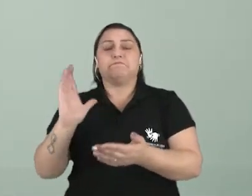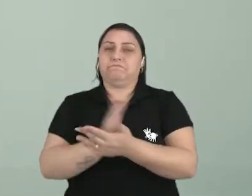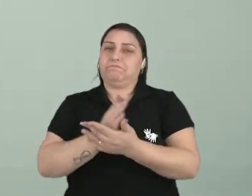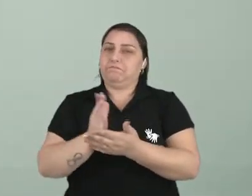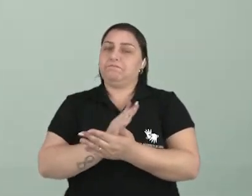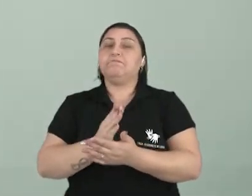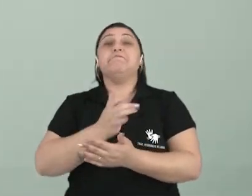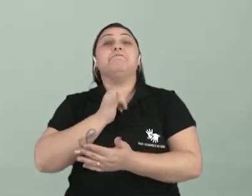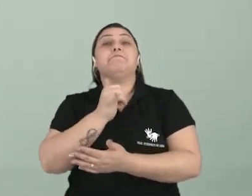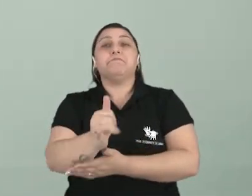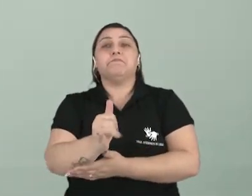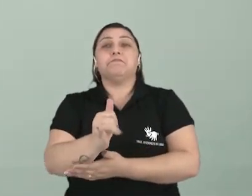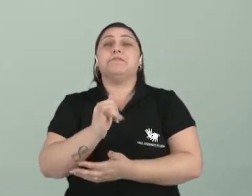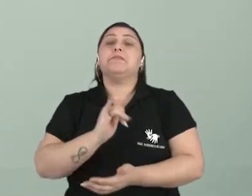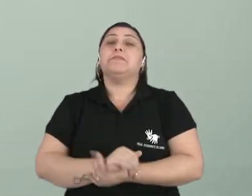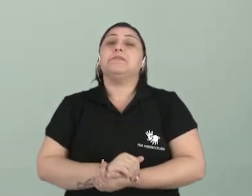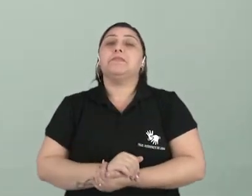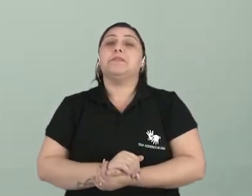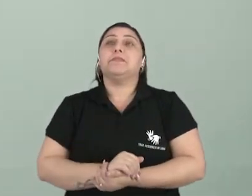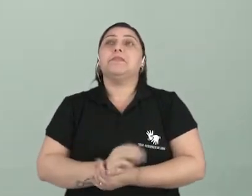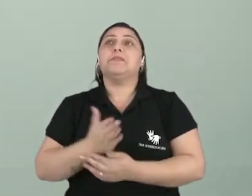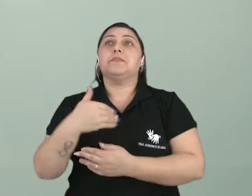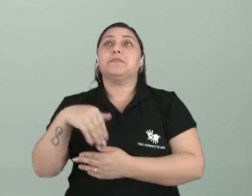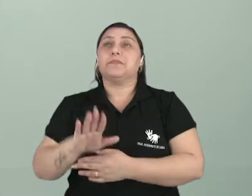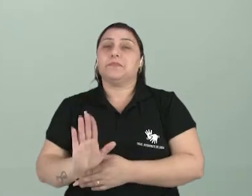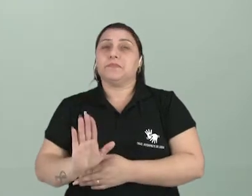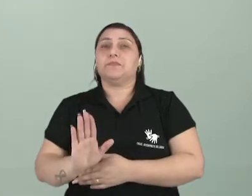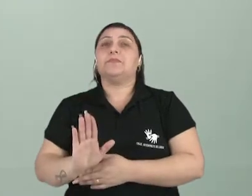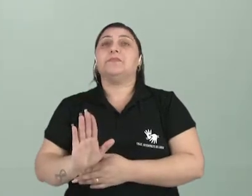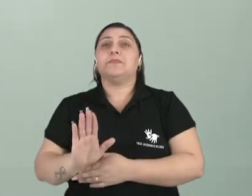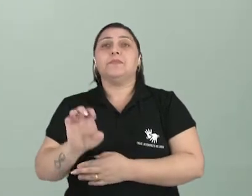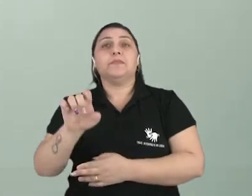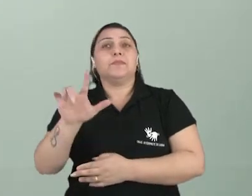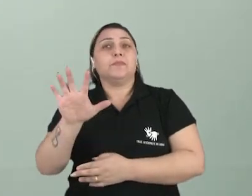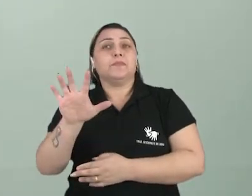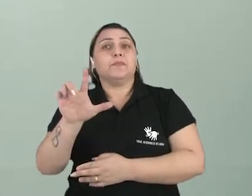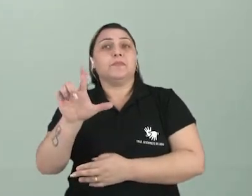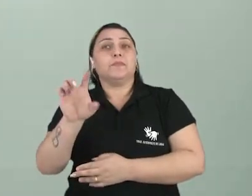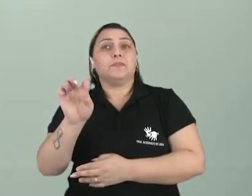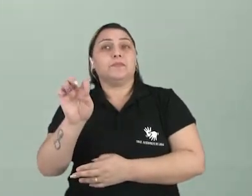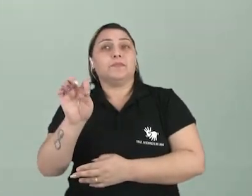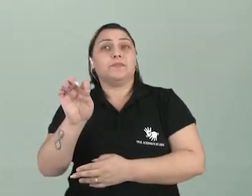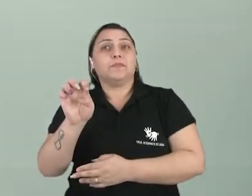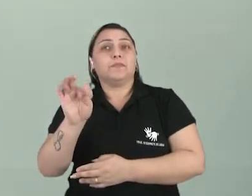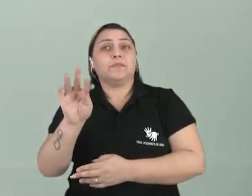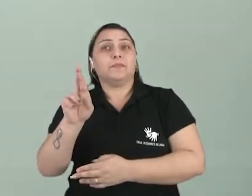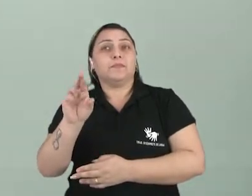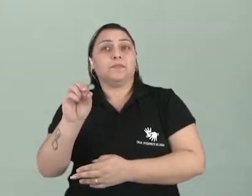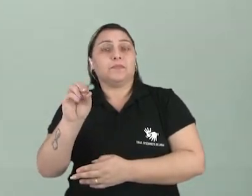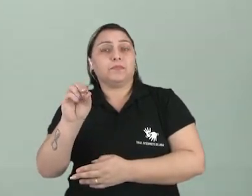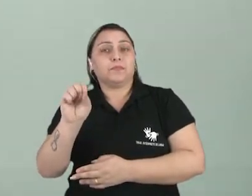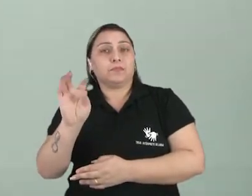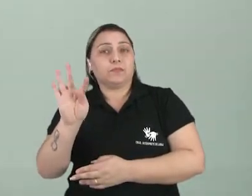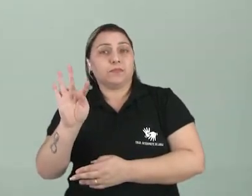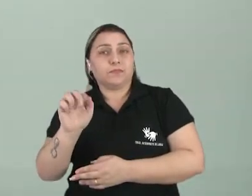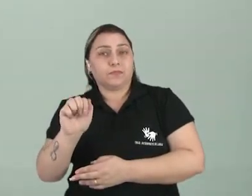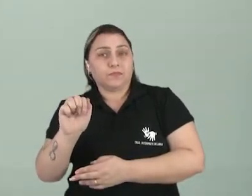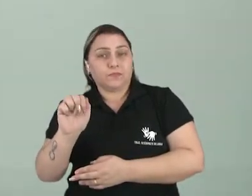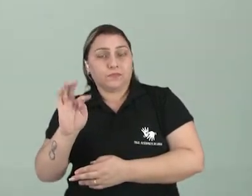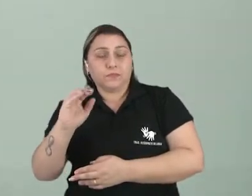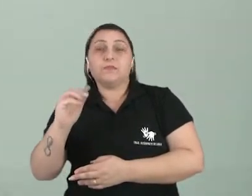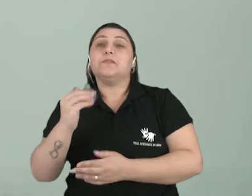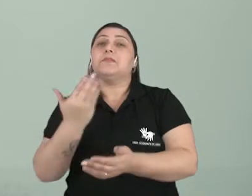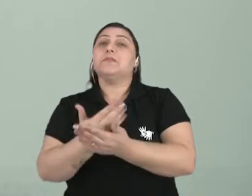abordando a eletricidade, a mais especificamente da eletrostática. Hoje nós vamos estudar a corrente elétrica, nós estamos na aula de